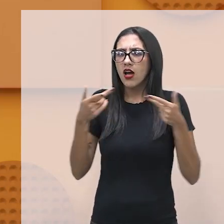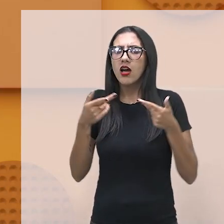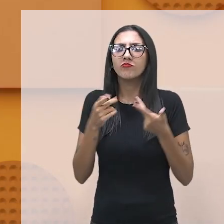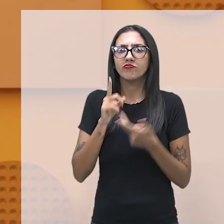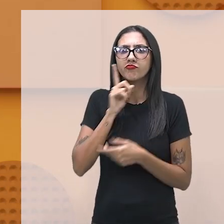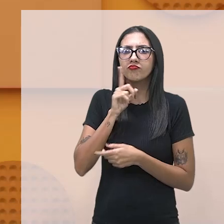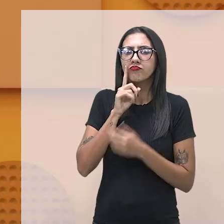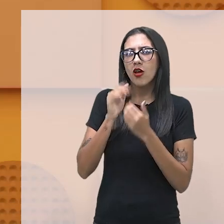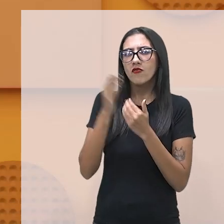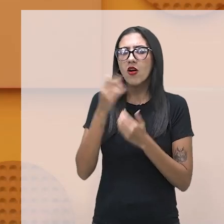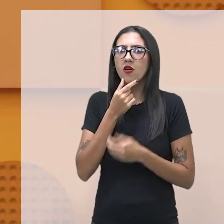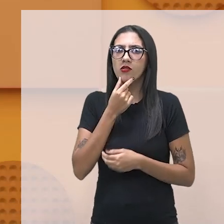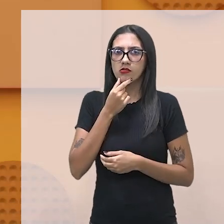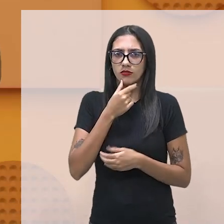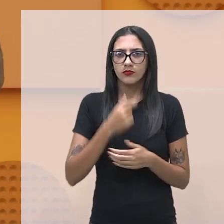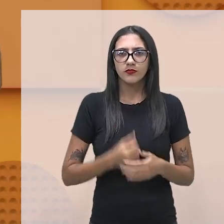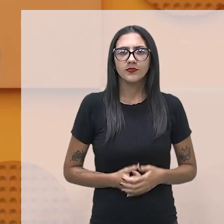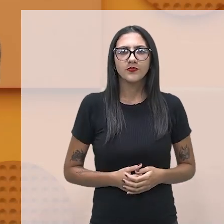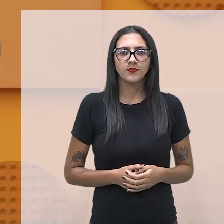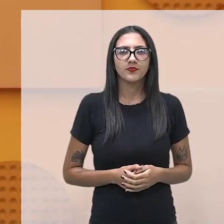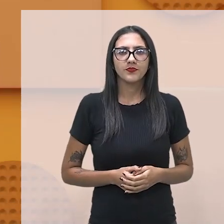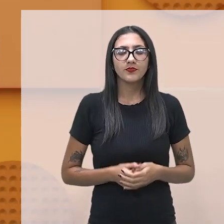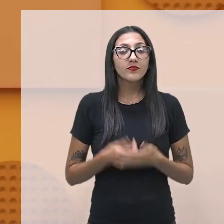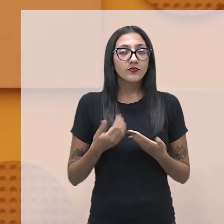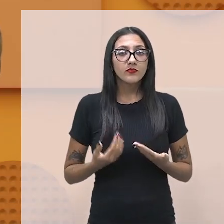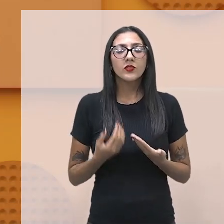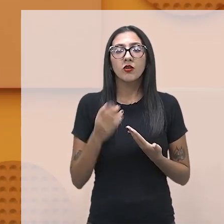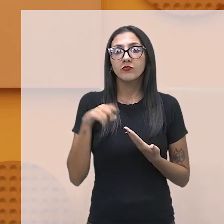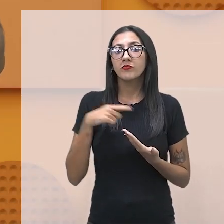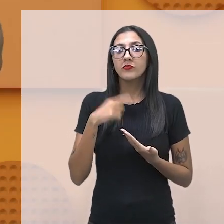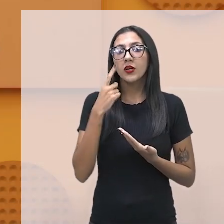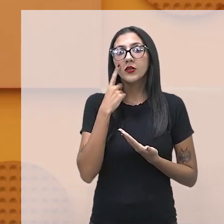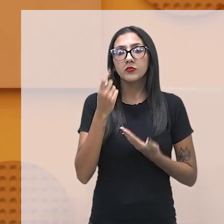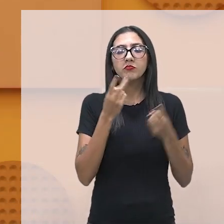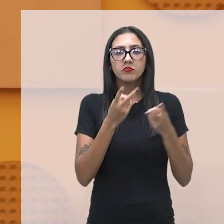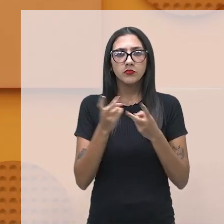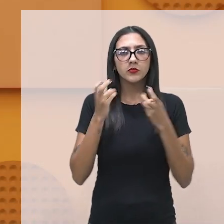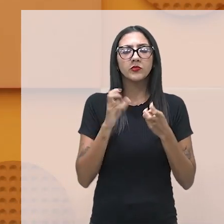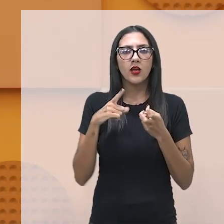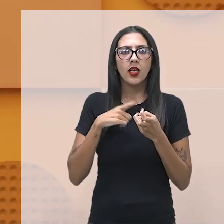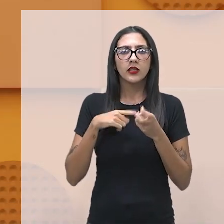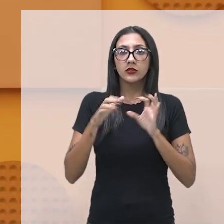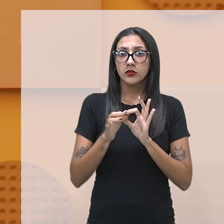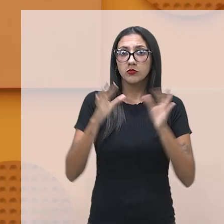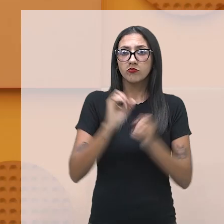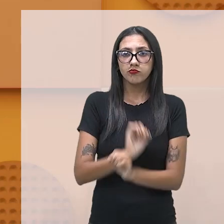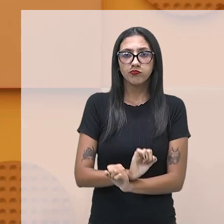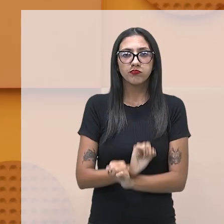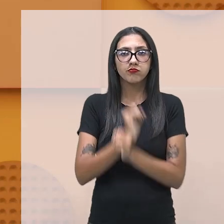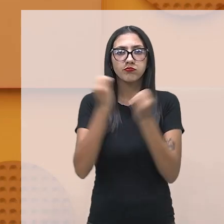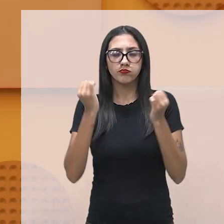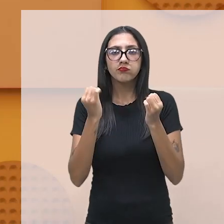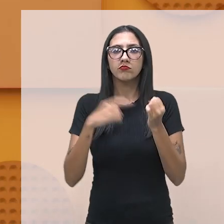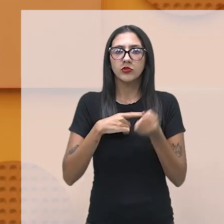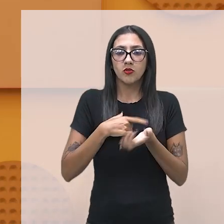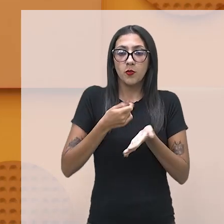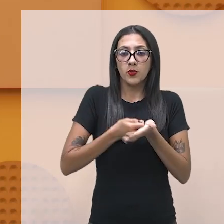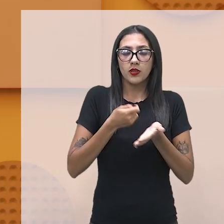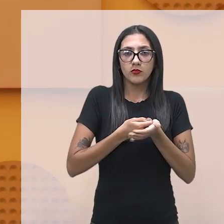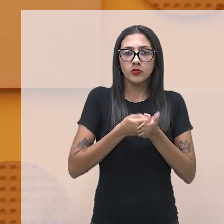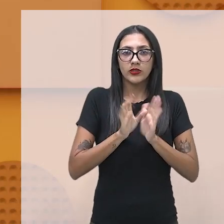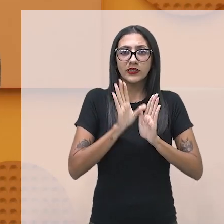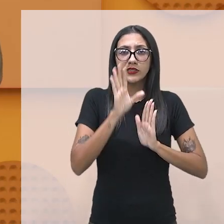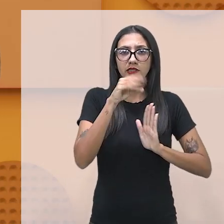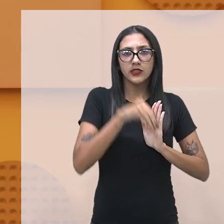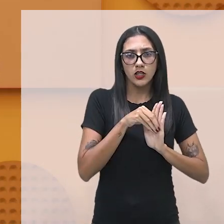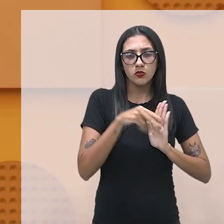processo de abolição da escravidão foi um processo que vem de pressão interna, de dentro